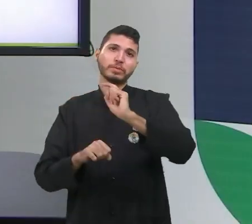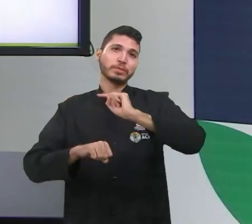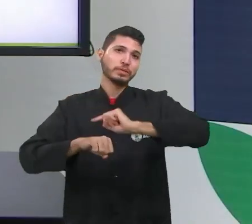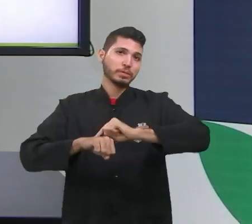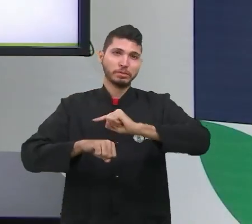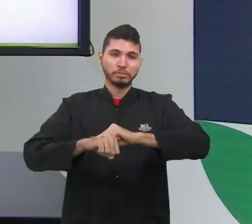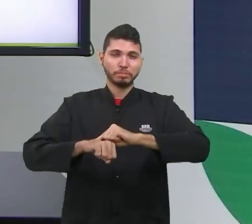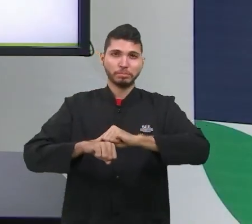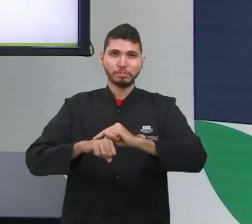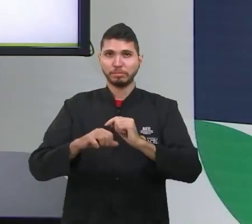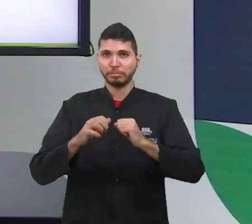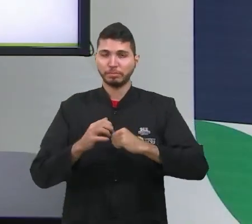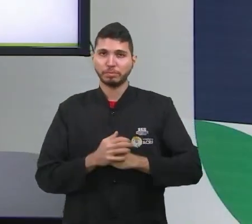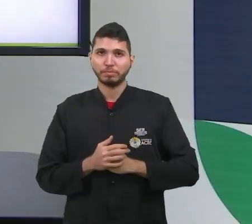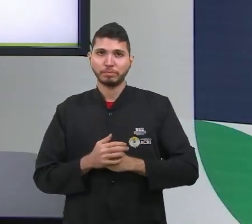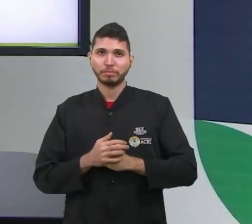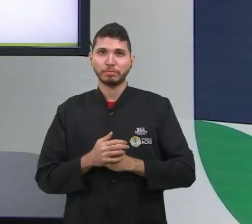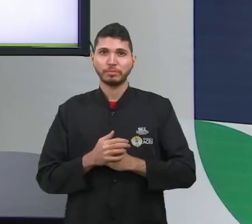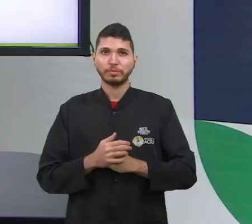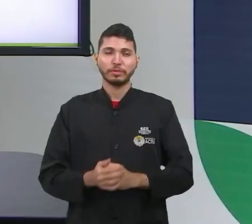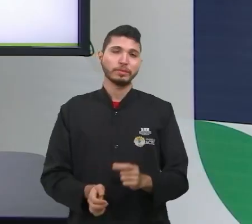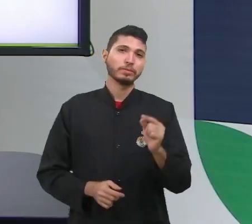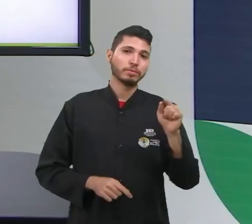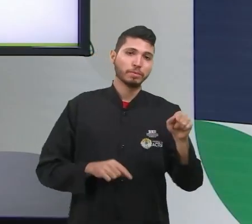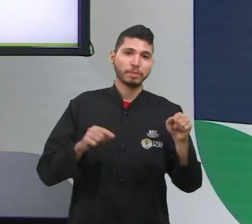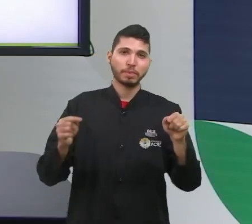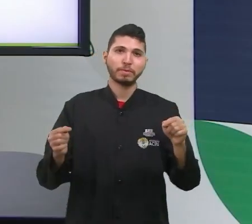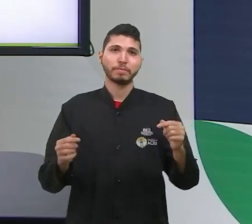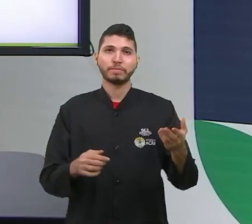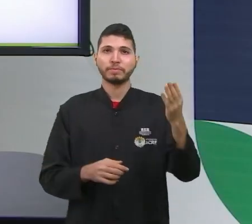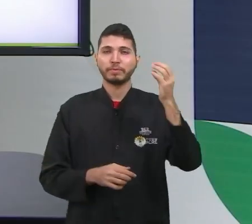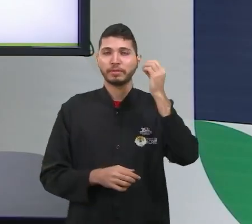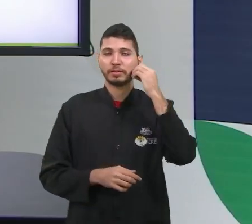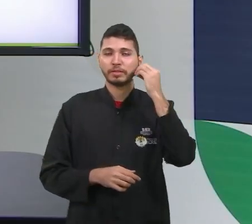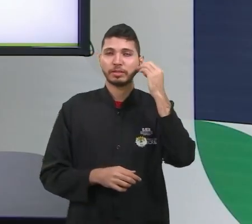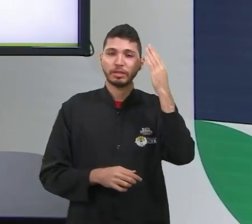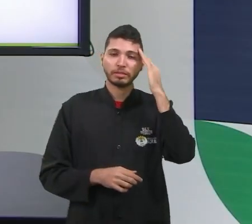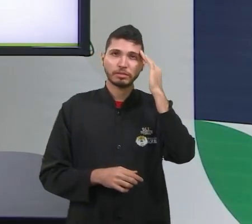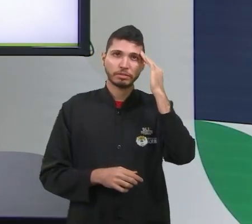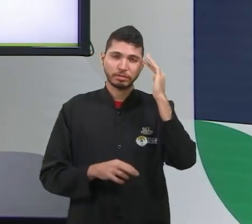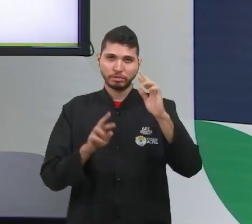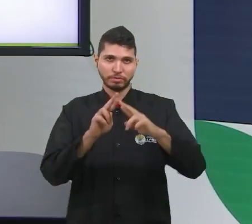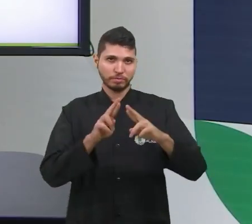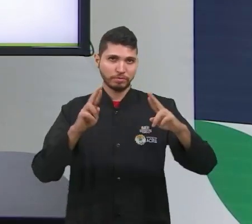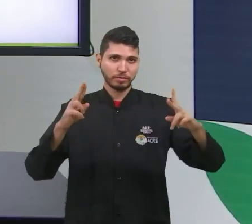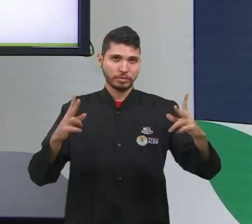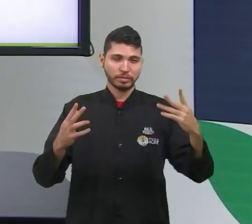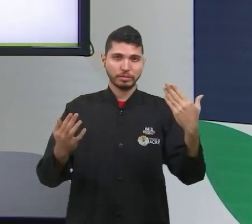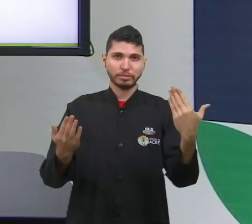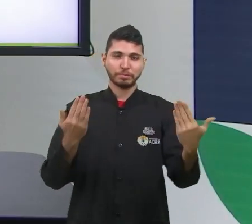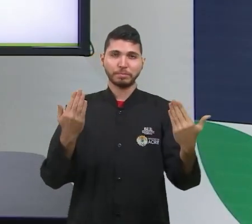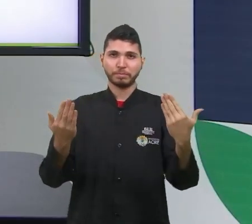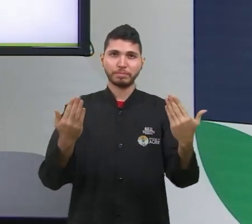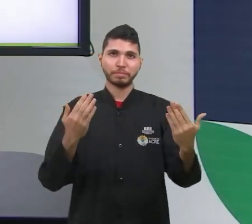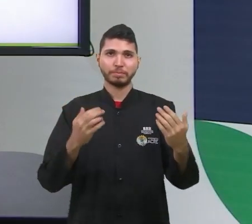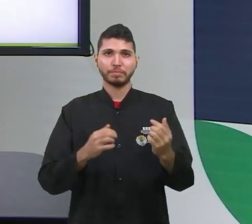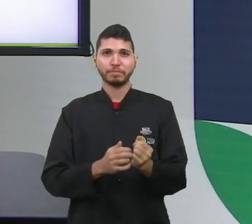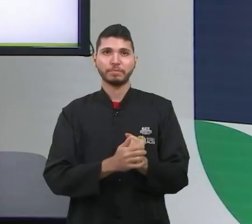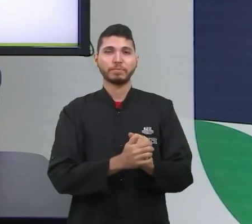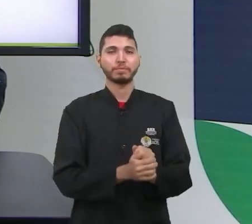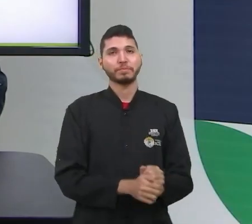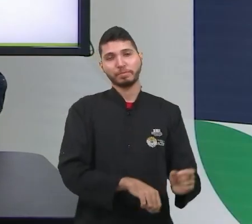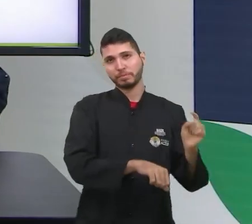principal diferença entre o tempo e o clima. Pessoal, uma coisa bastante importante é lembrar, o tempo ele